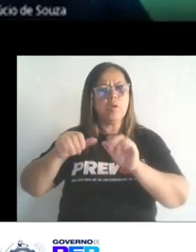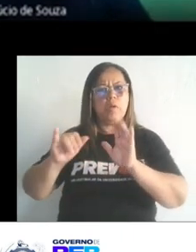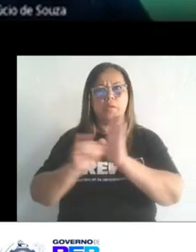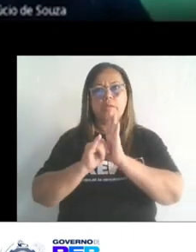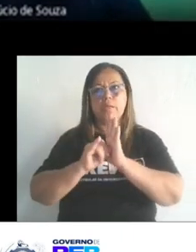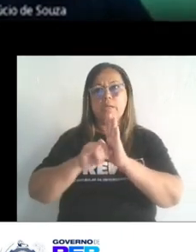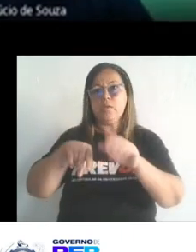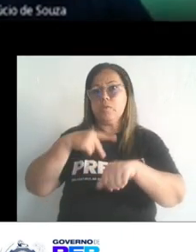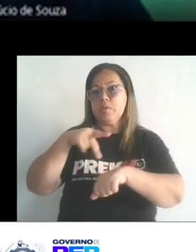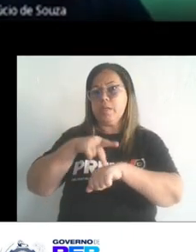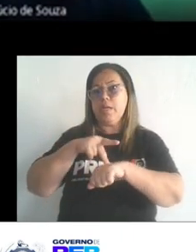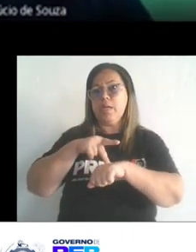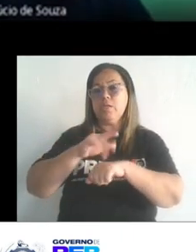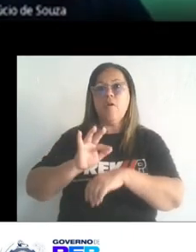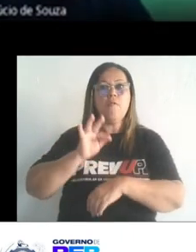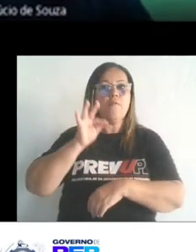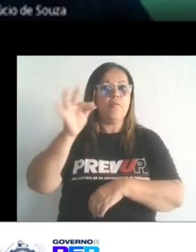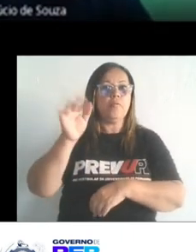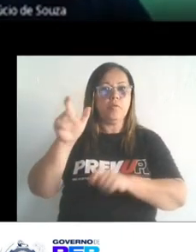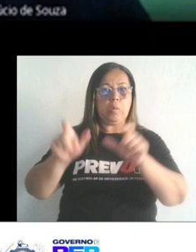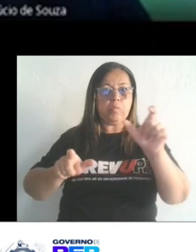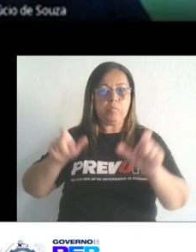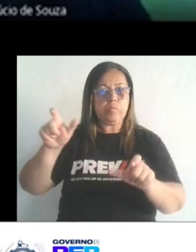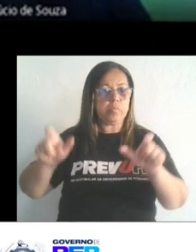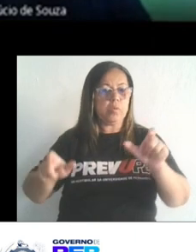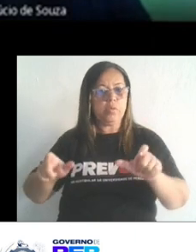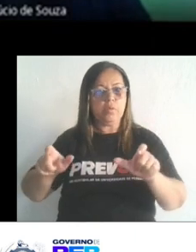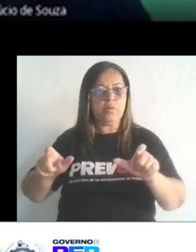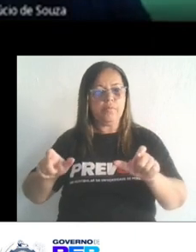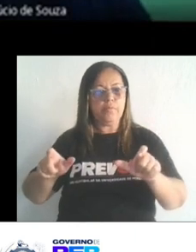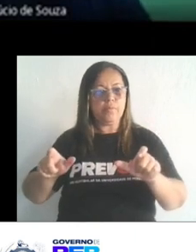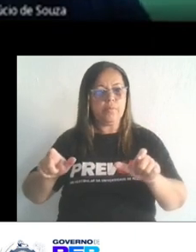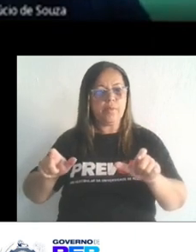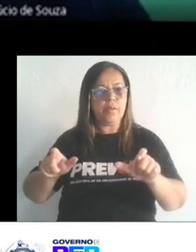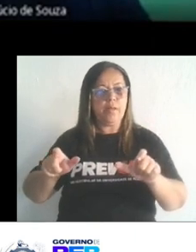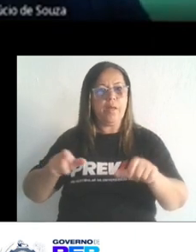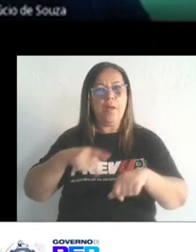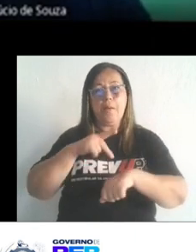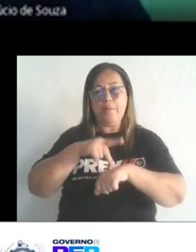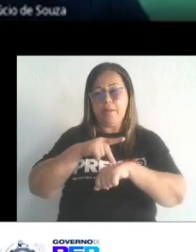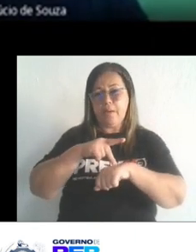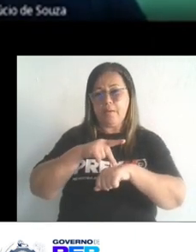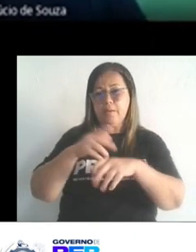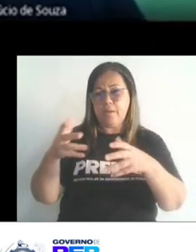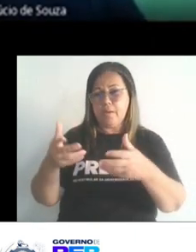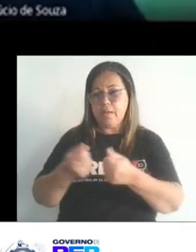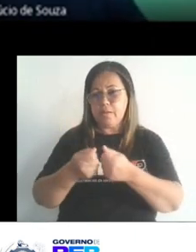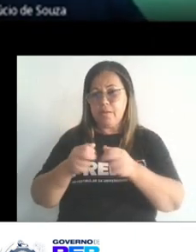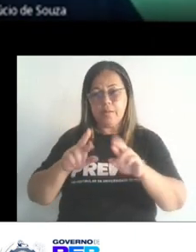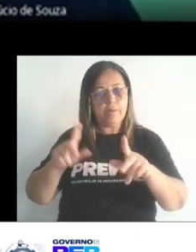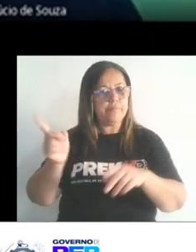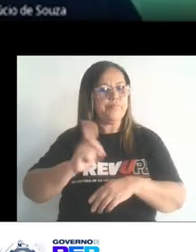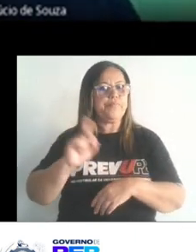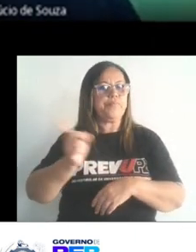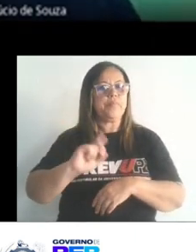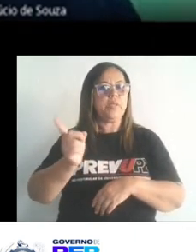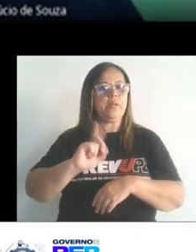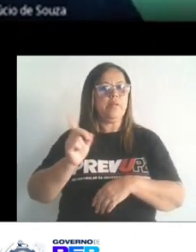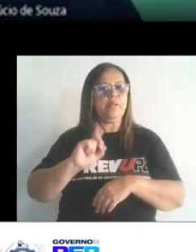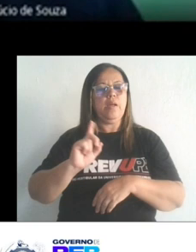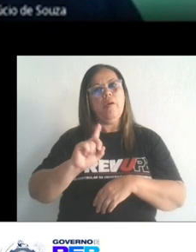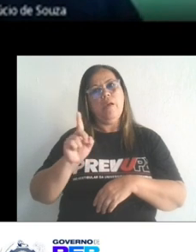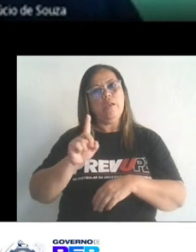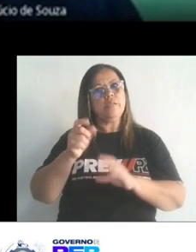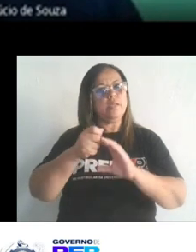nação e o futuro do cidadão o Estado agregador e diverso não isso é característica do Estado